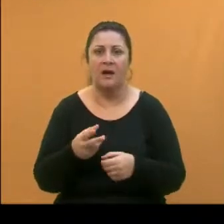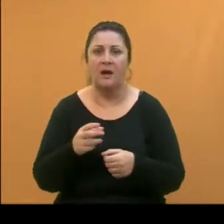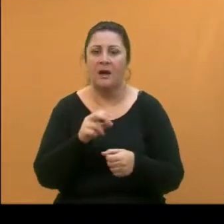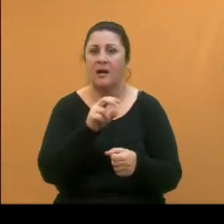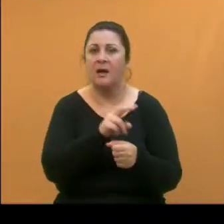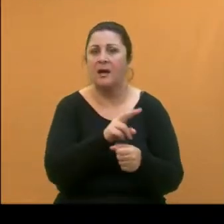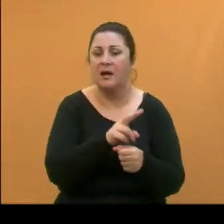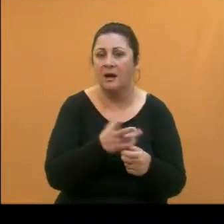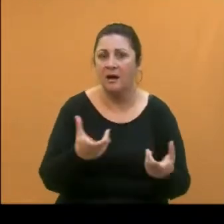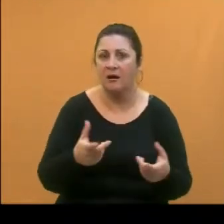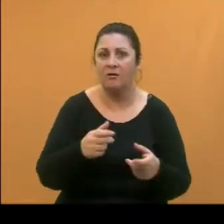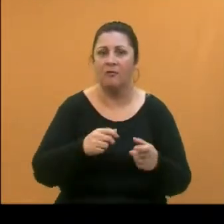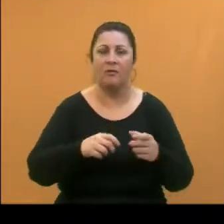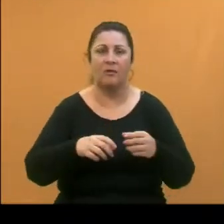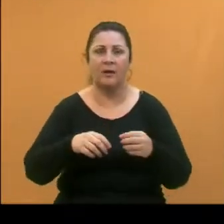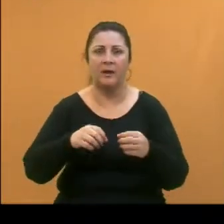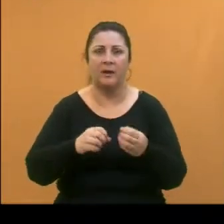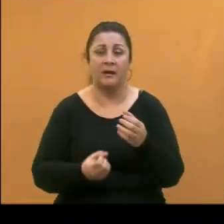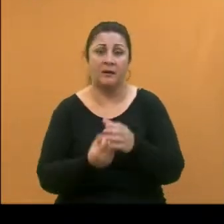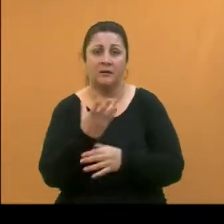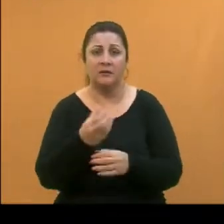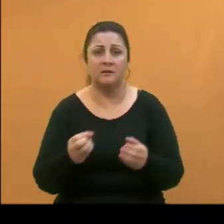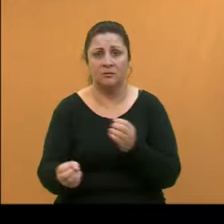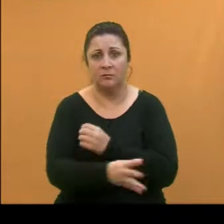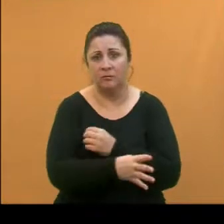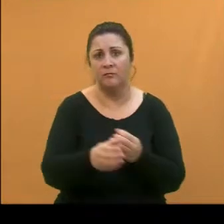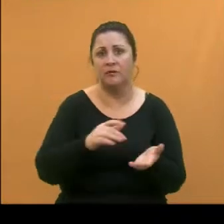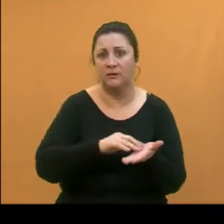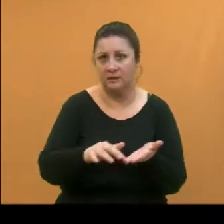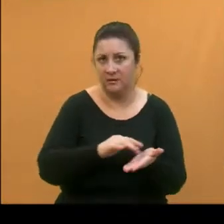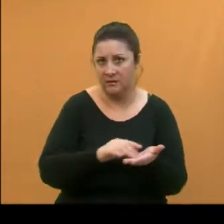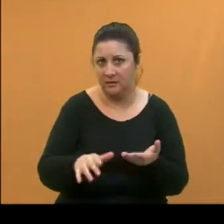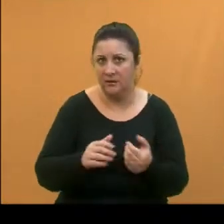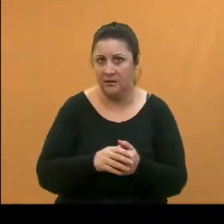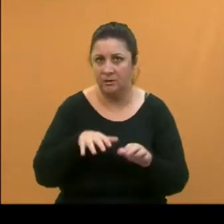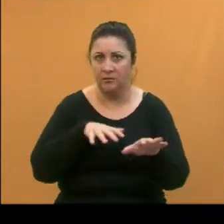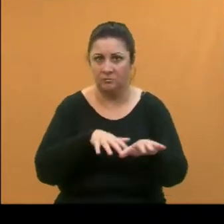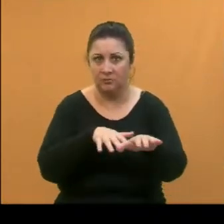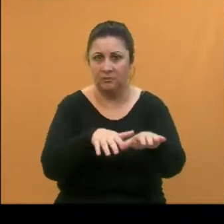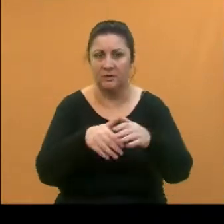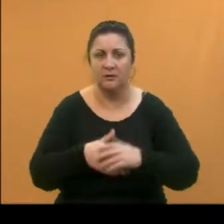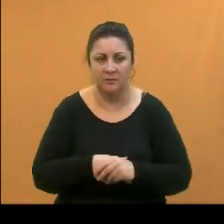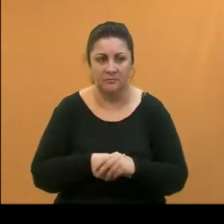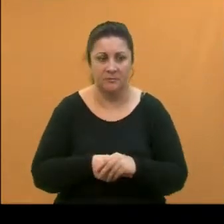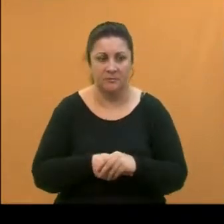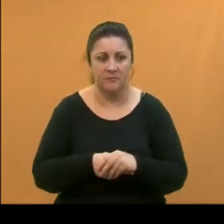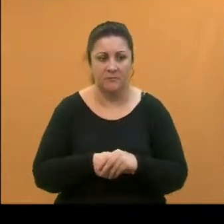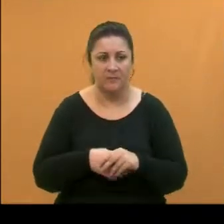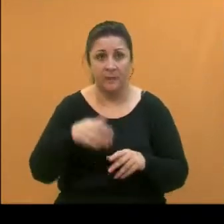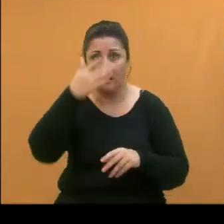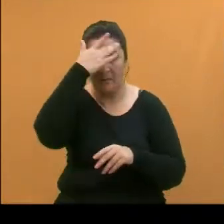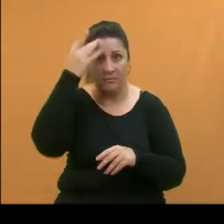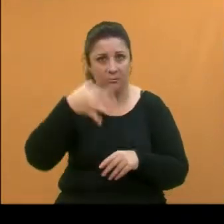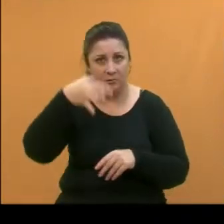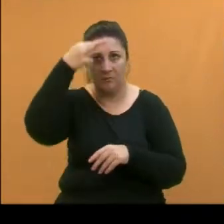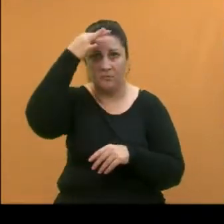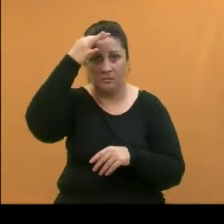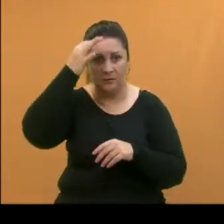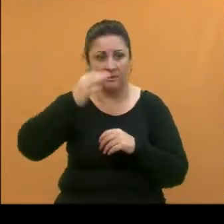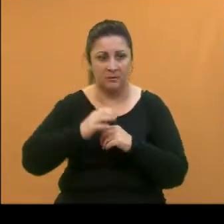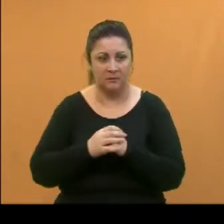da infraestrutura e a criação da nova Secretaria de Mobilidade Urbana. As pessoas compreenderam que o meu